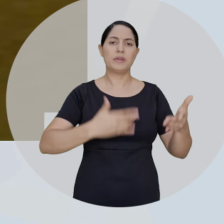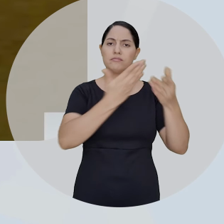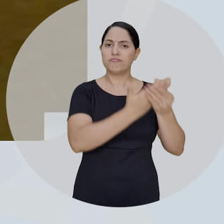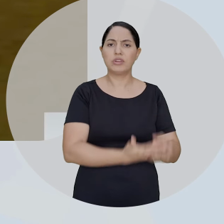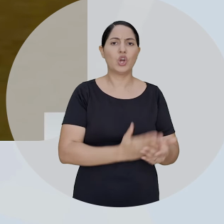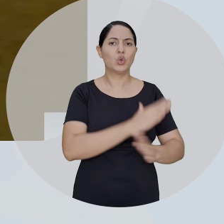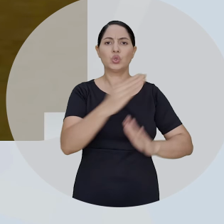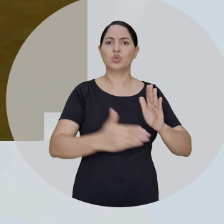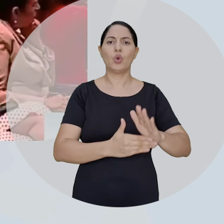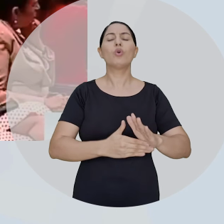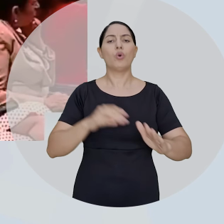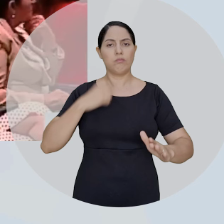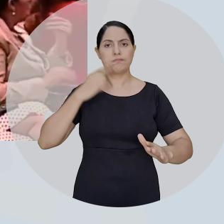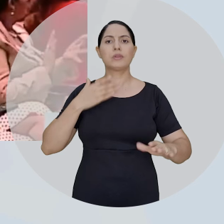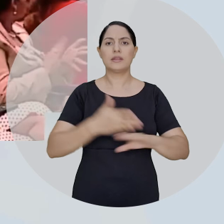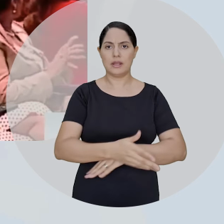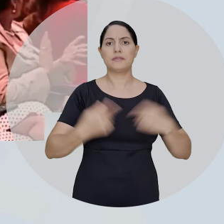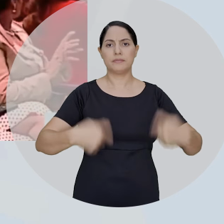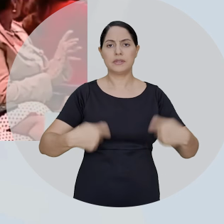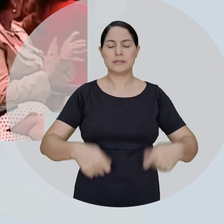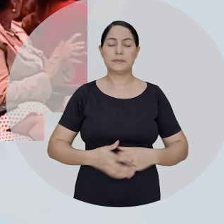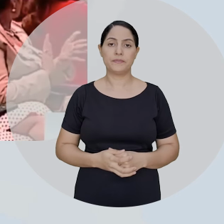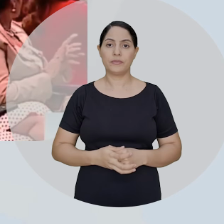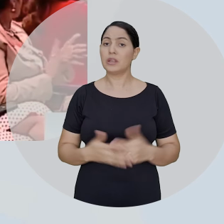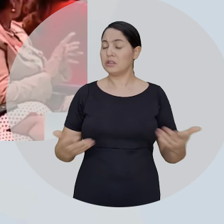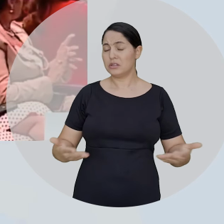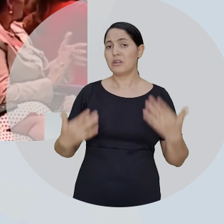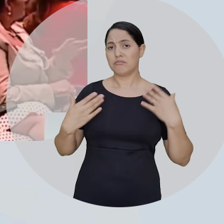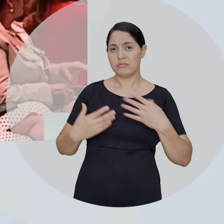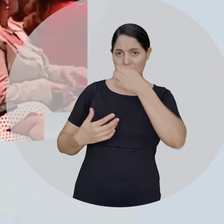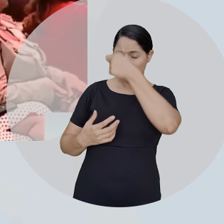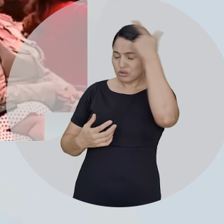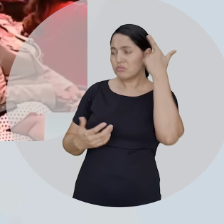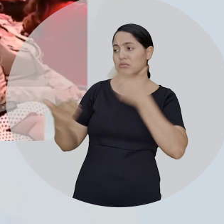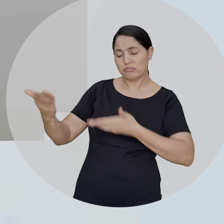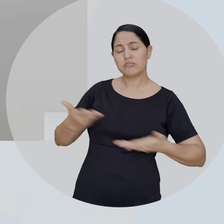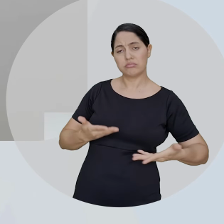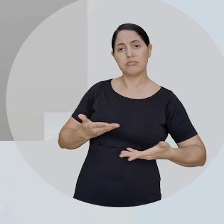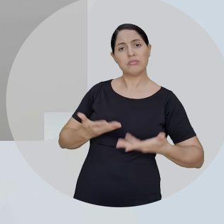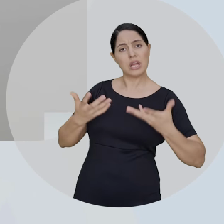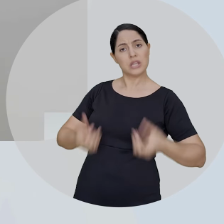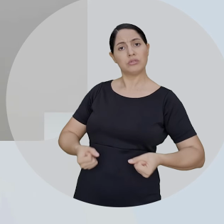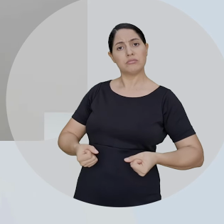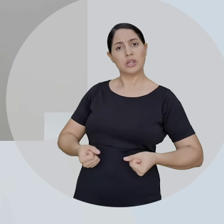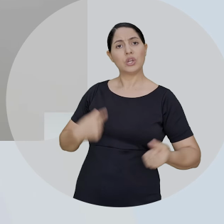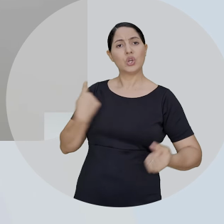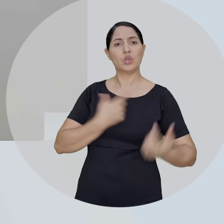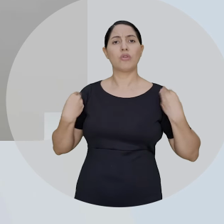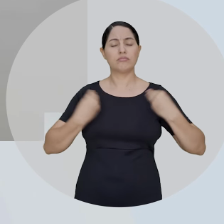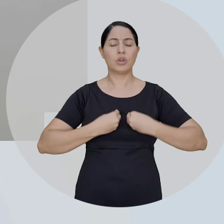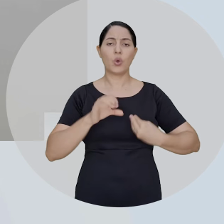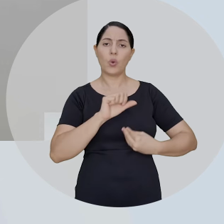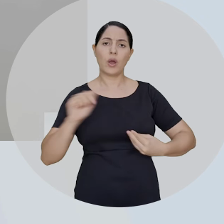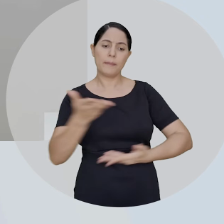A OAB foi recebida pelo ministro e teve sua representação acolhida, numa clara demonstração que a Suprema Corte mantém uma relação de